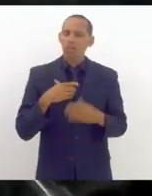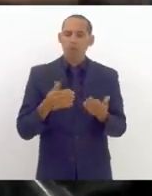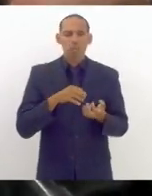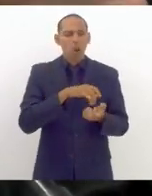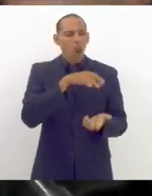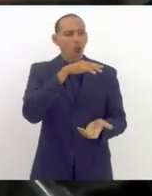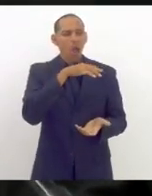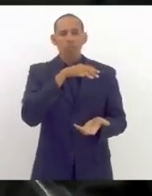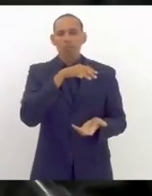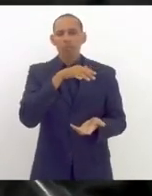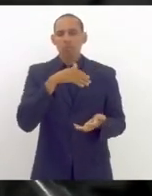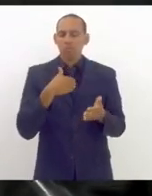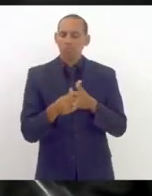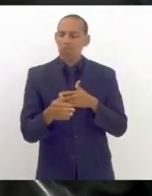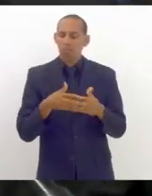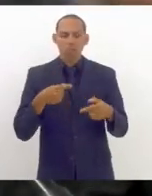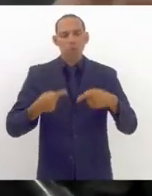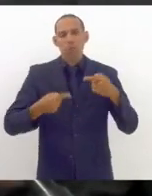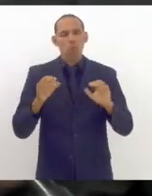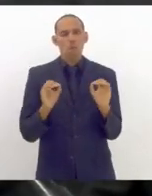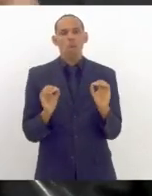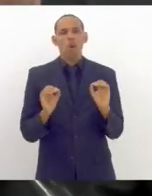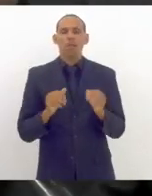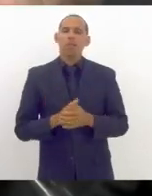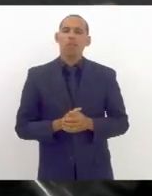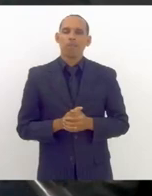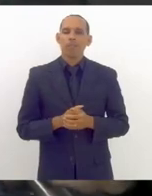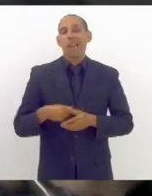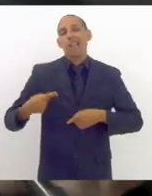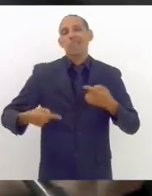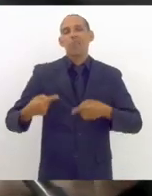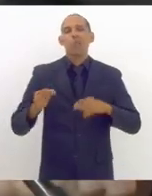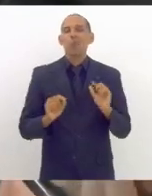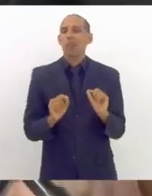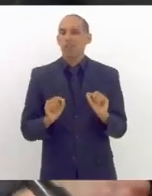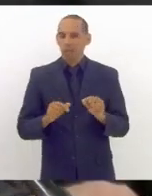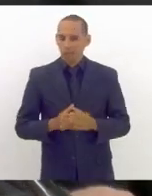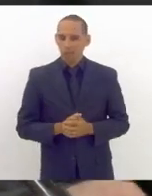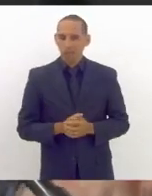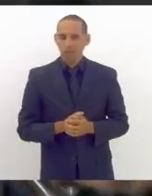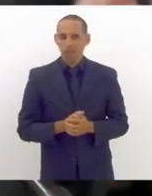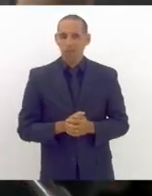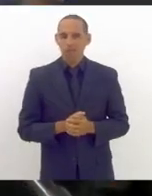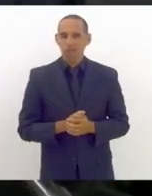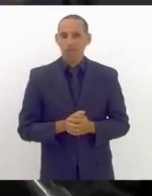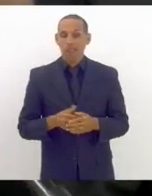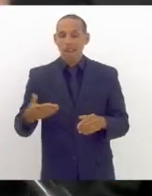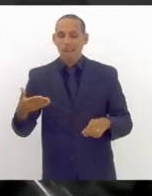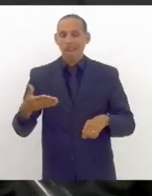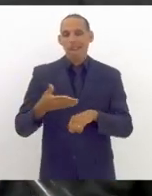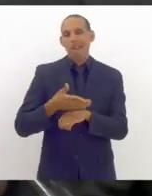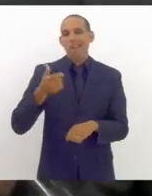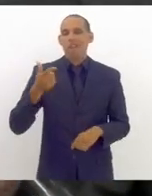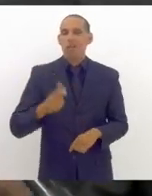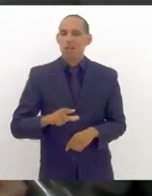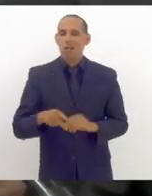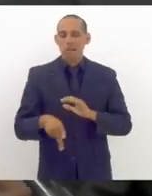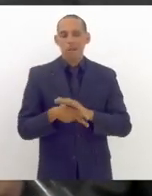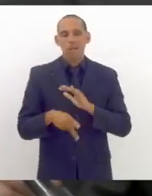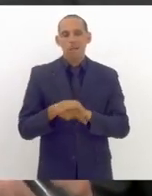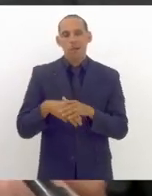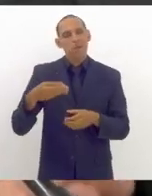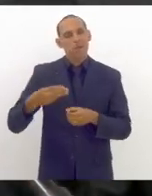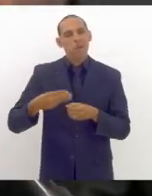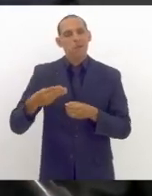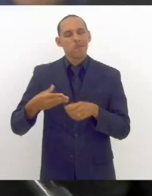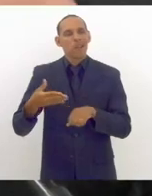não tá em discussão o que está discussão é o reeingresso do município